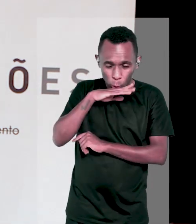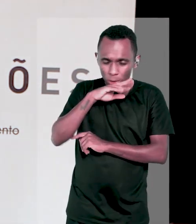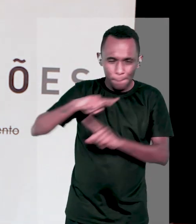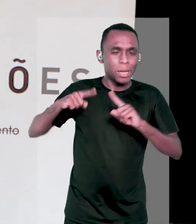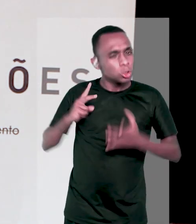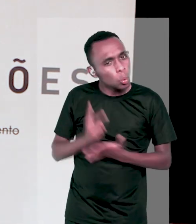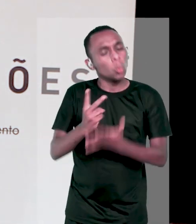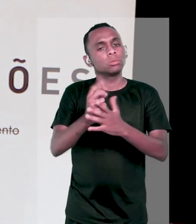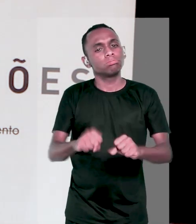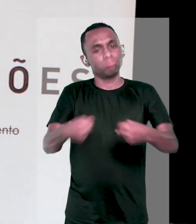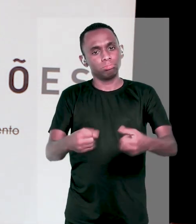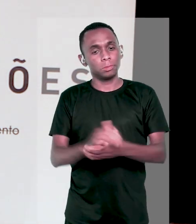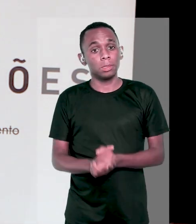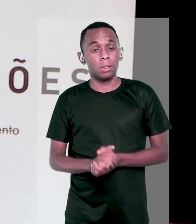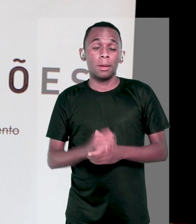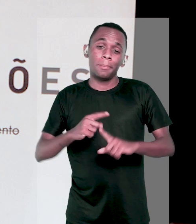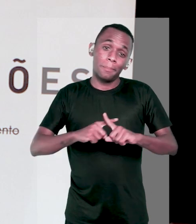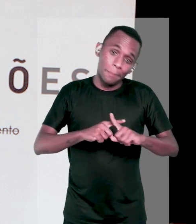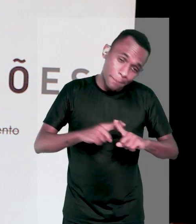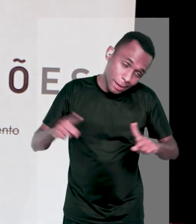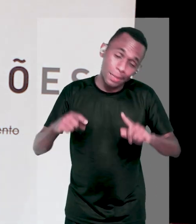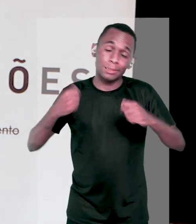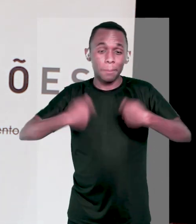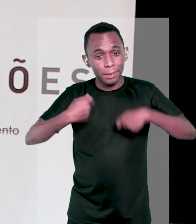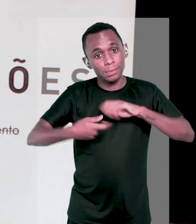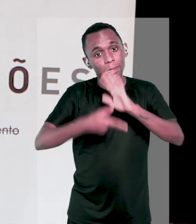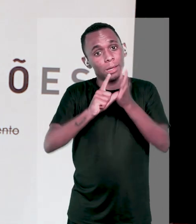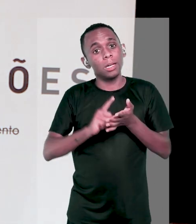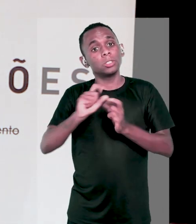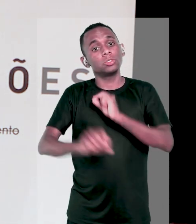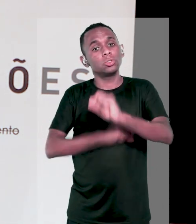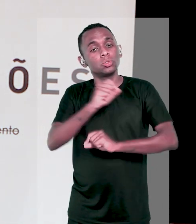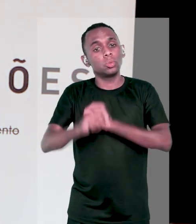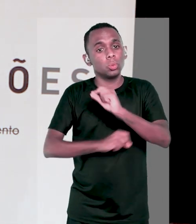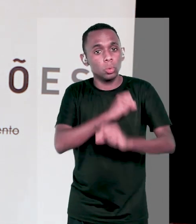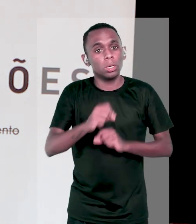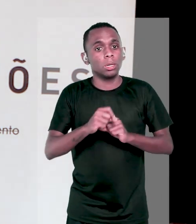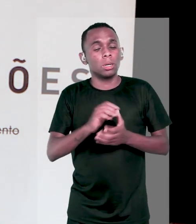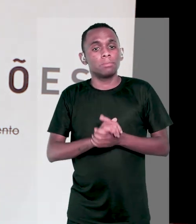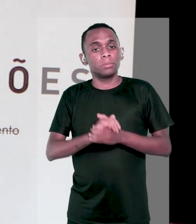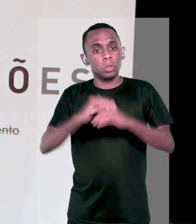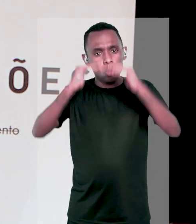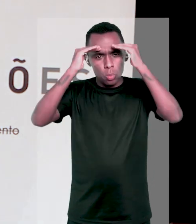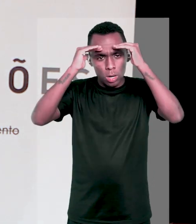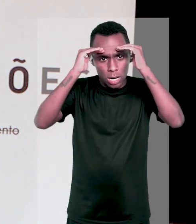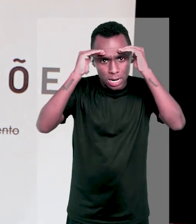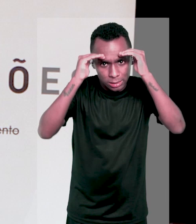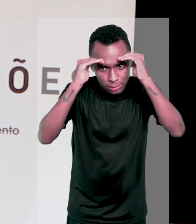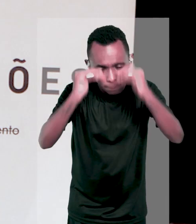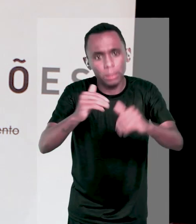o fato de nós estarmos aqui o fato do Adalto Novaes ter organizado esta série de conversas